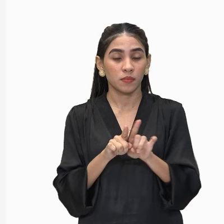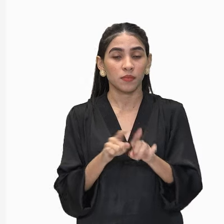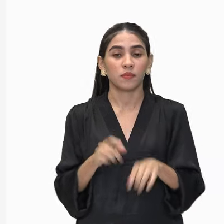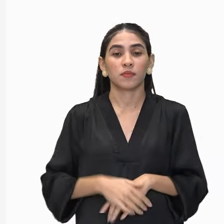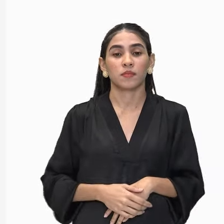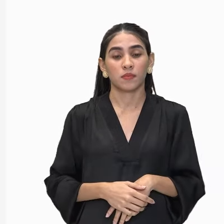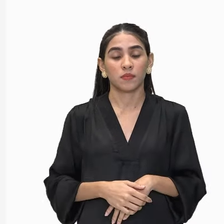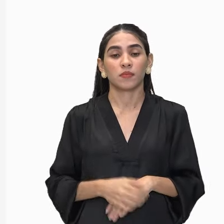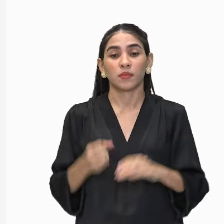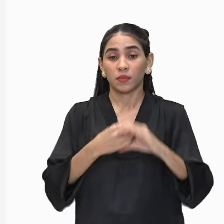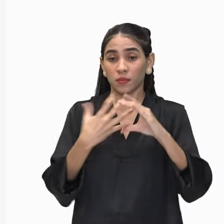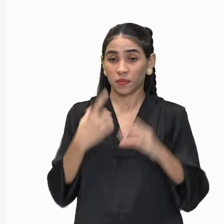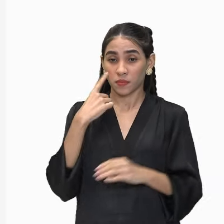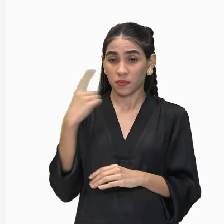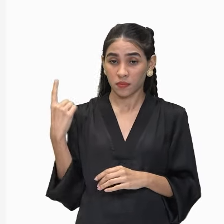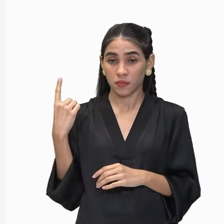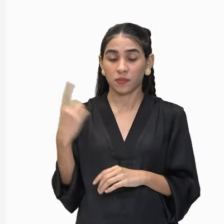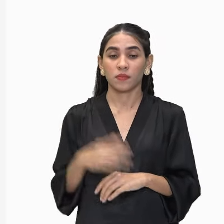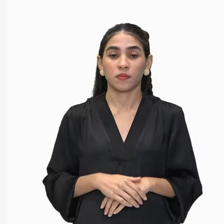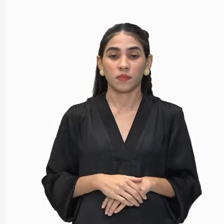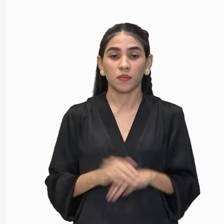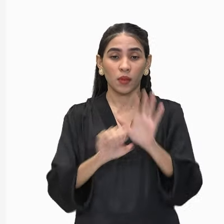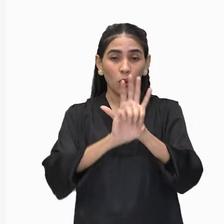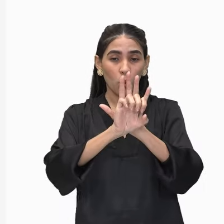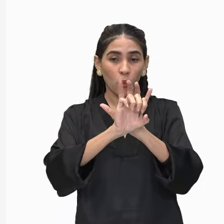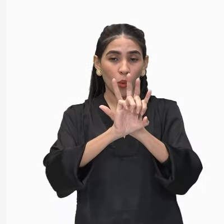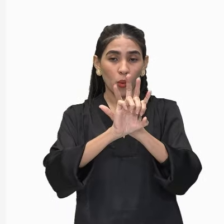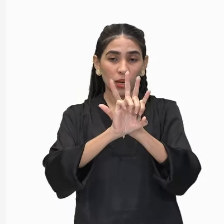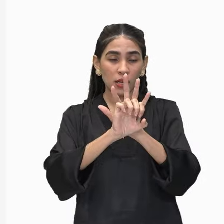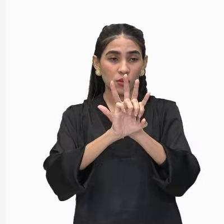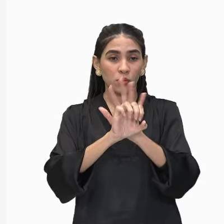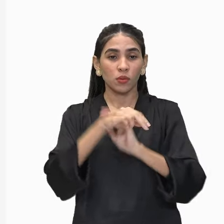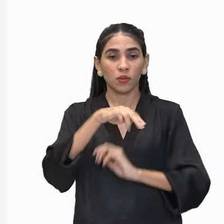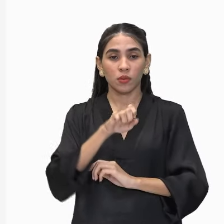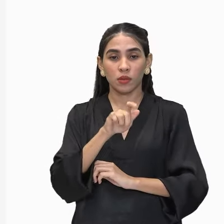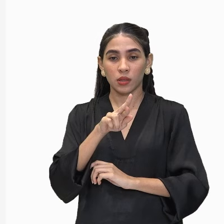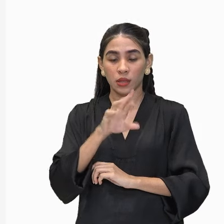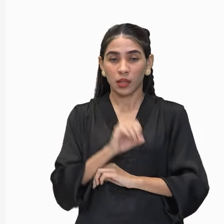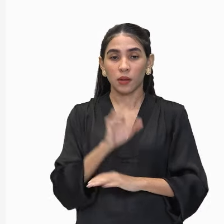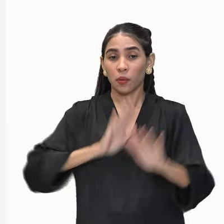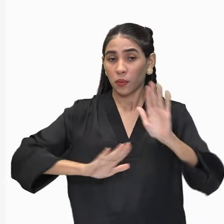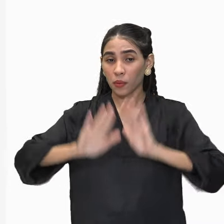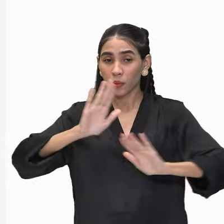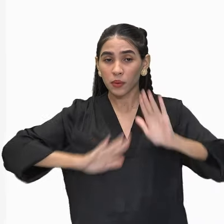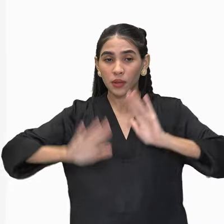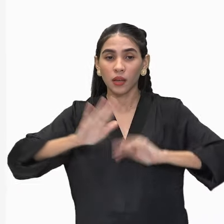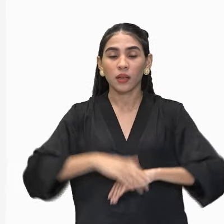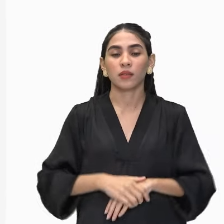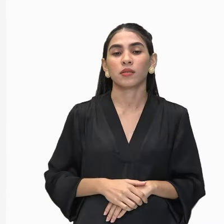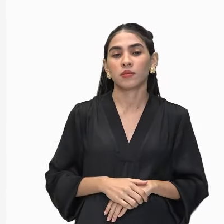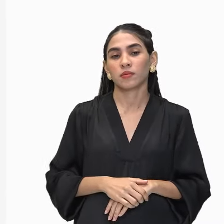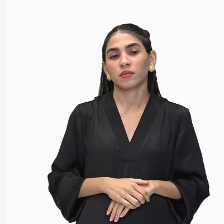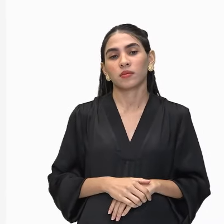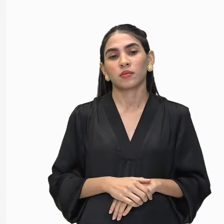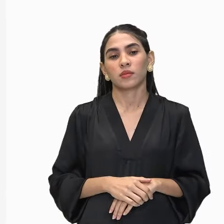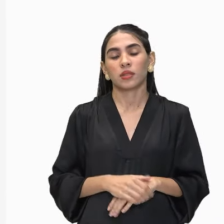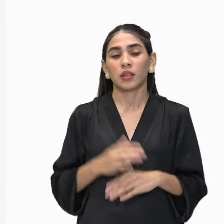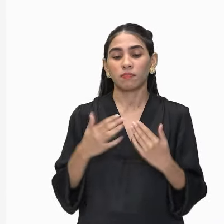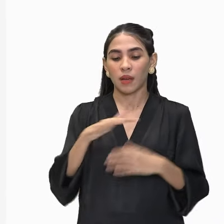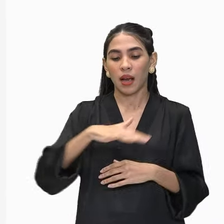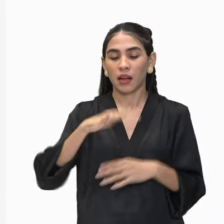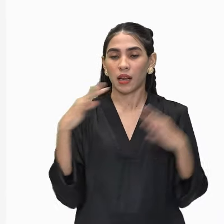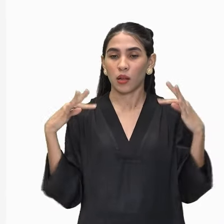mesmas observações em relação ao ouriço negro, tá bom? Muito cuidado dentro da importância turística